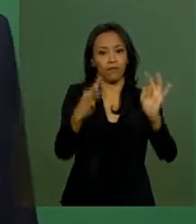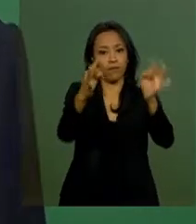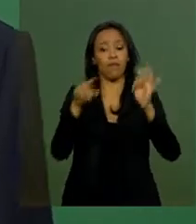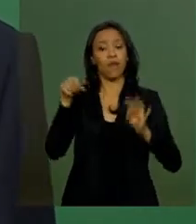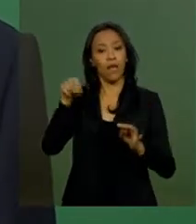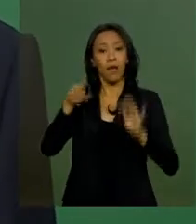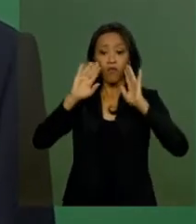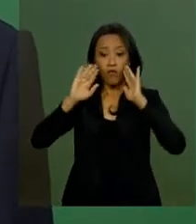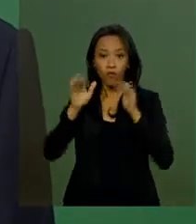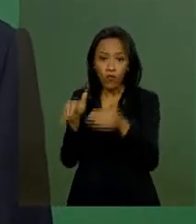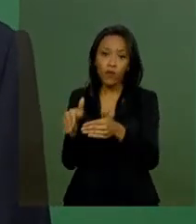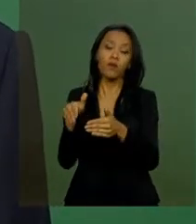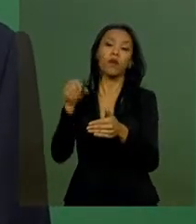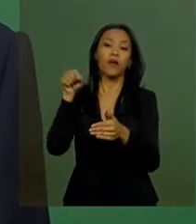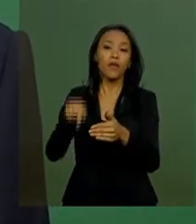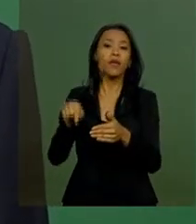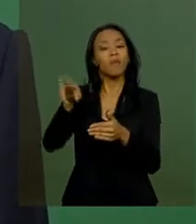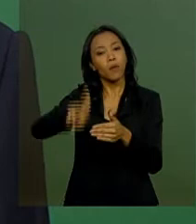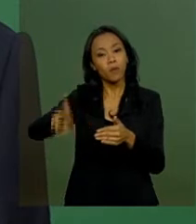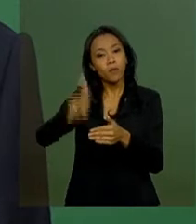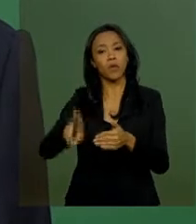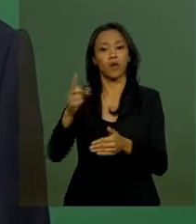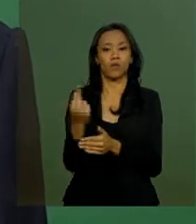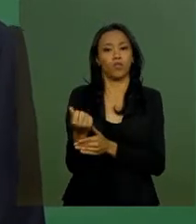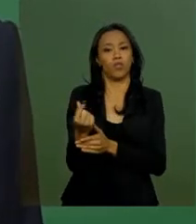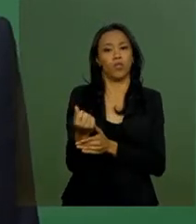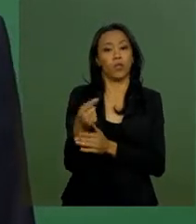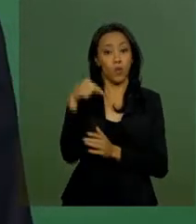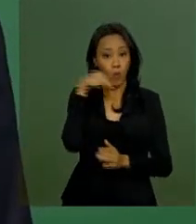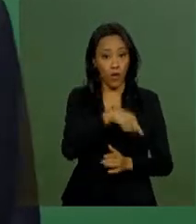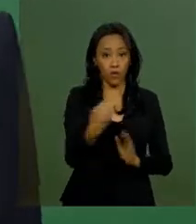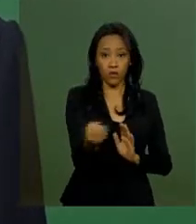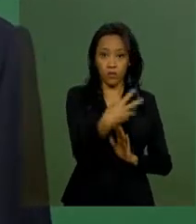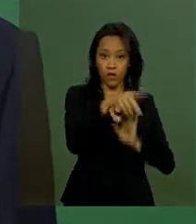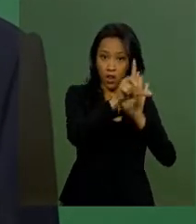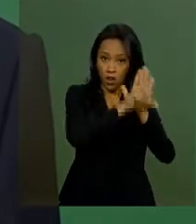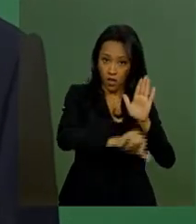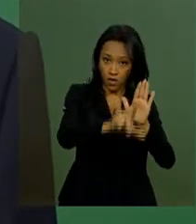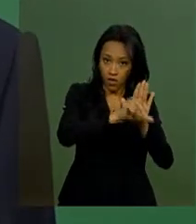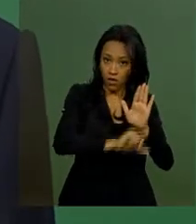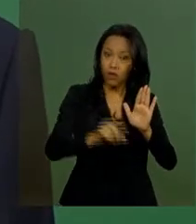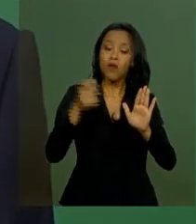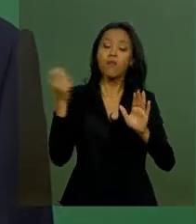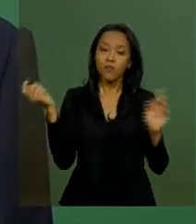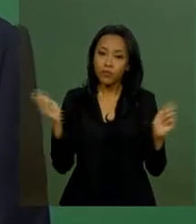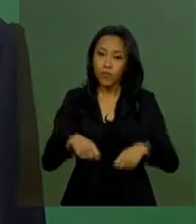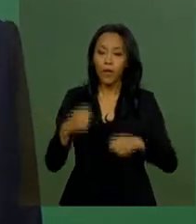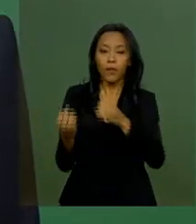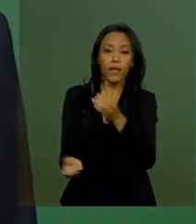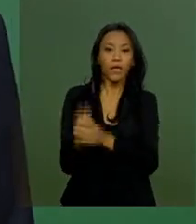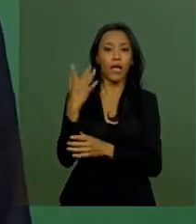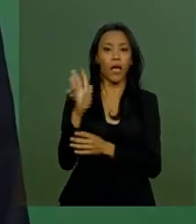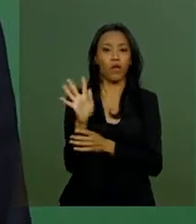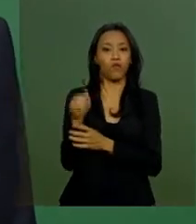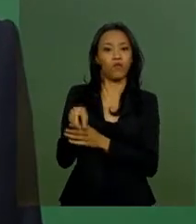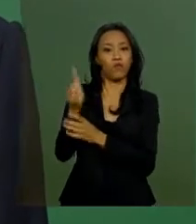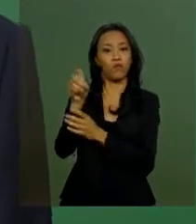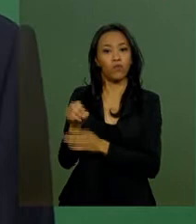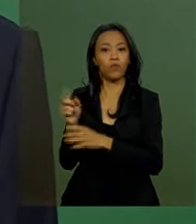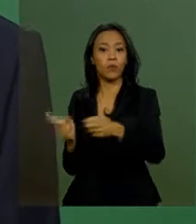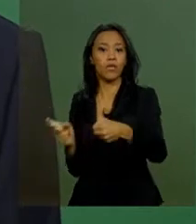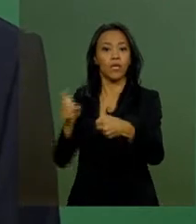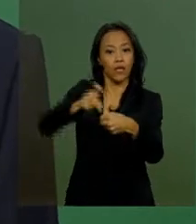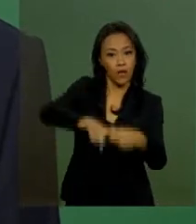se presta o próprio fundo mundial com essa legislação então poderemos criar o fundo patrimonial ligado ao museu nacional